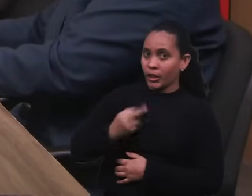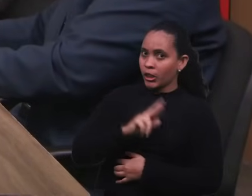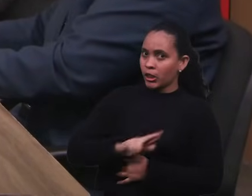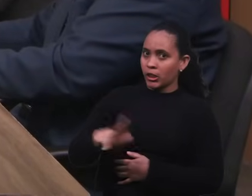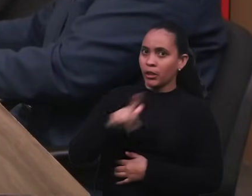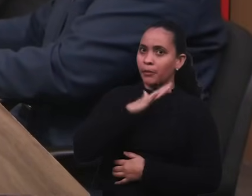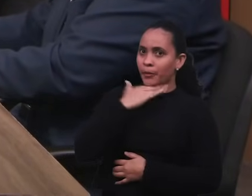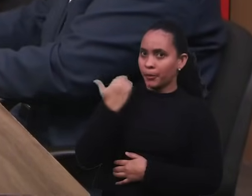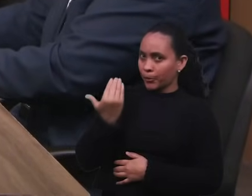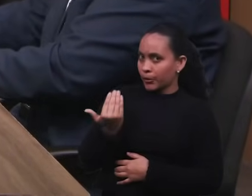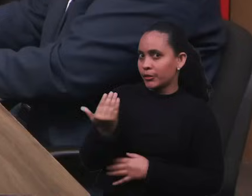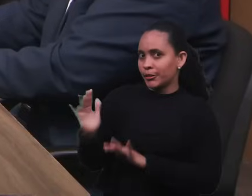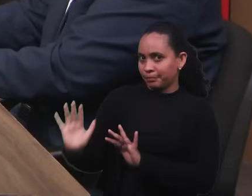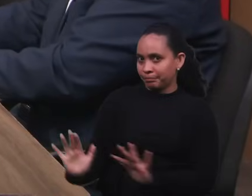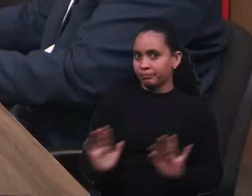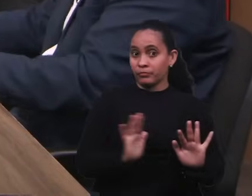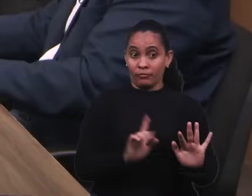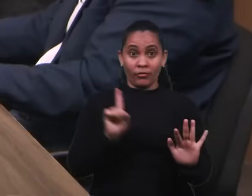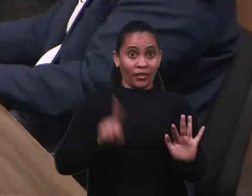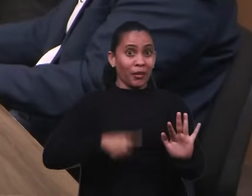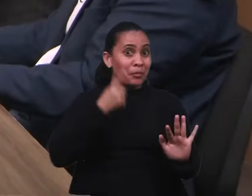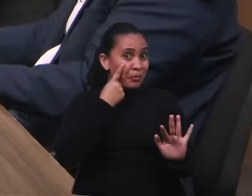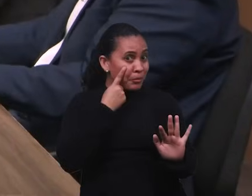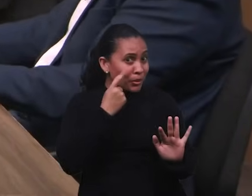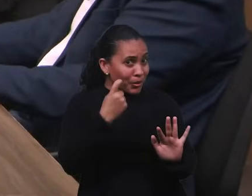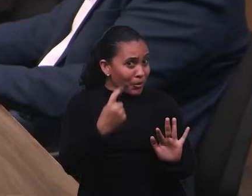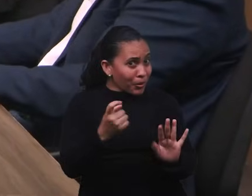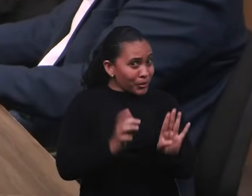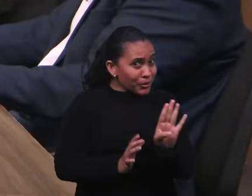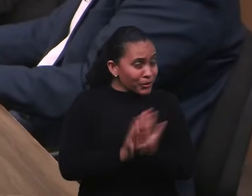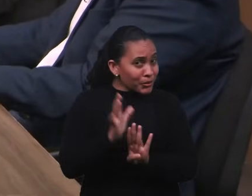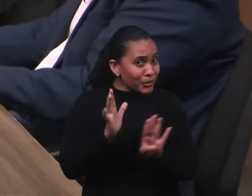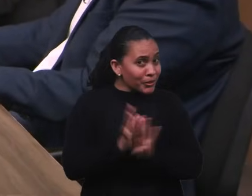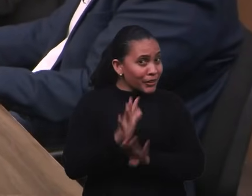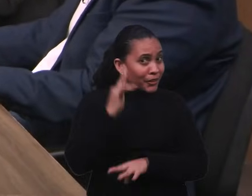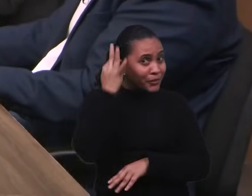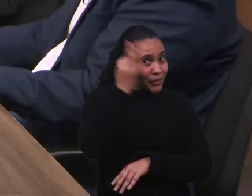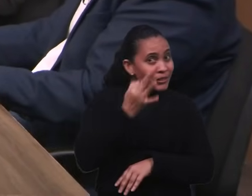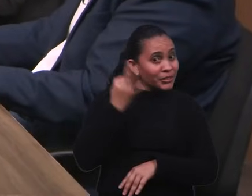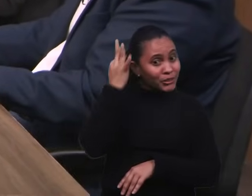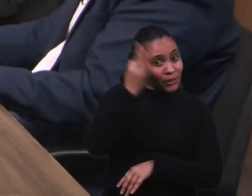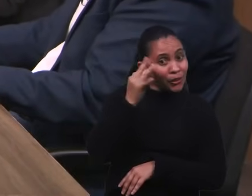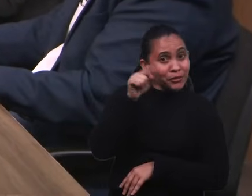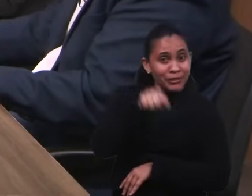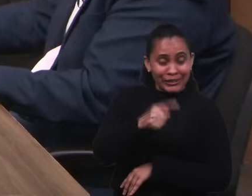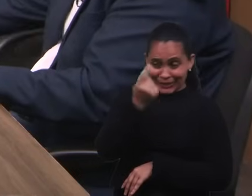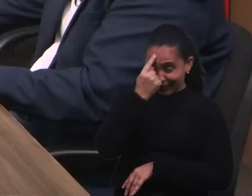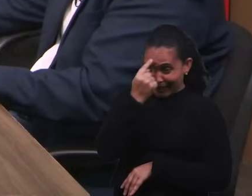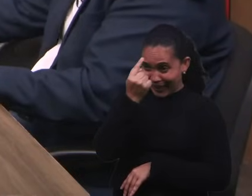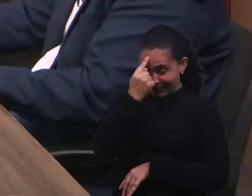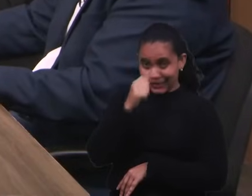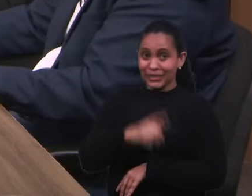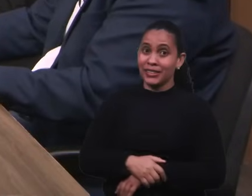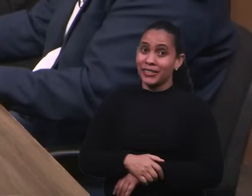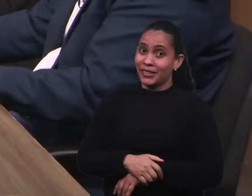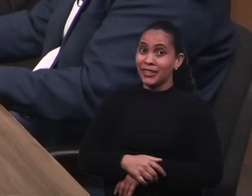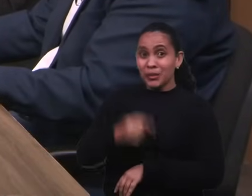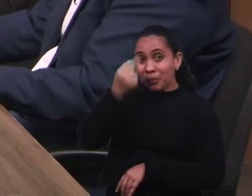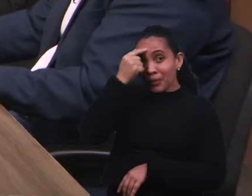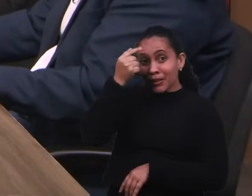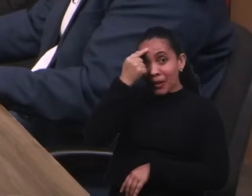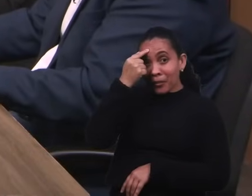pela morte, né? Isso é perigoso, esse conceito filosófico, porque se nós entrarmos por esse